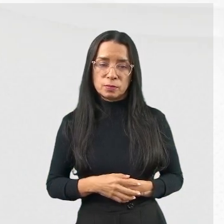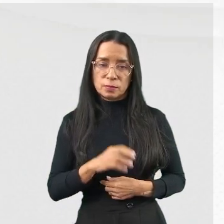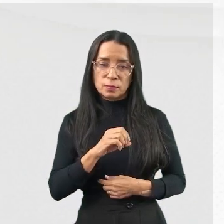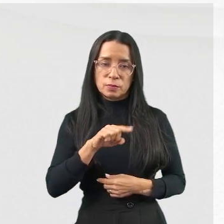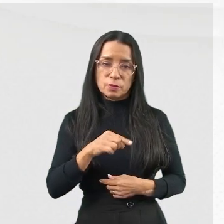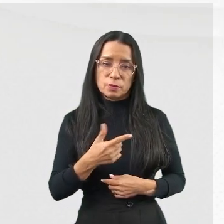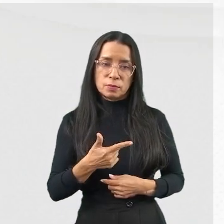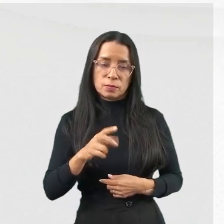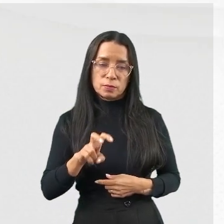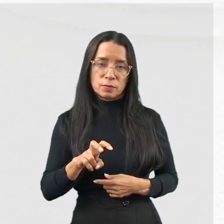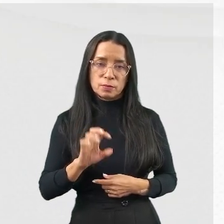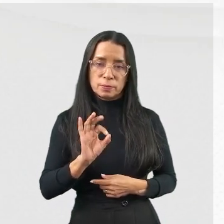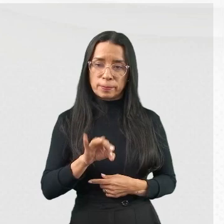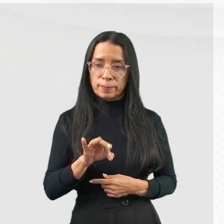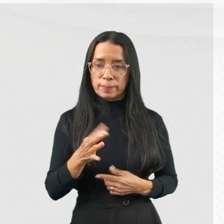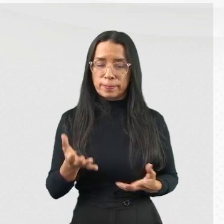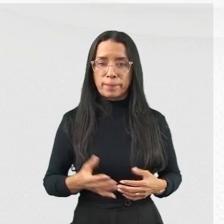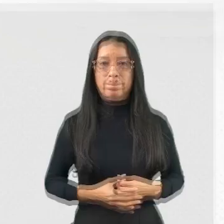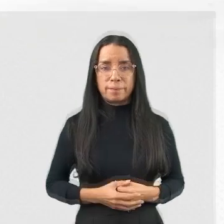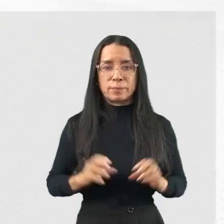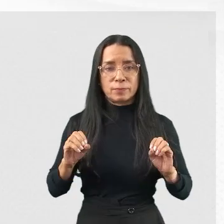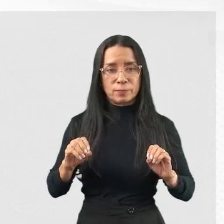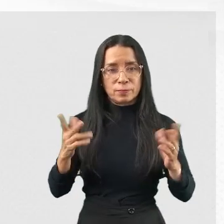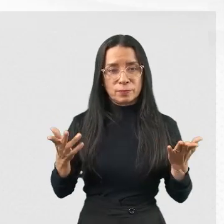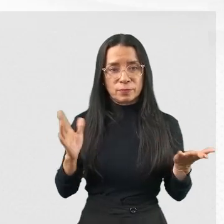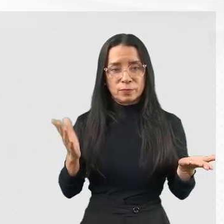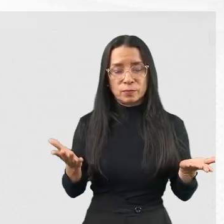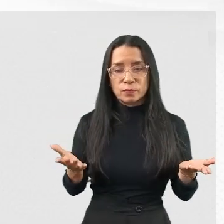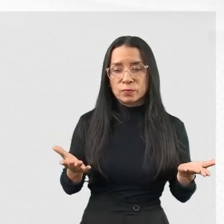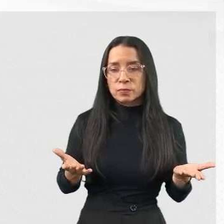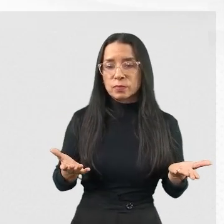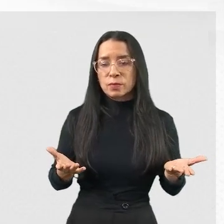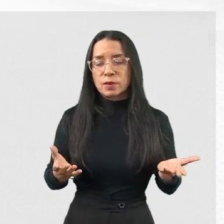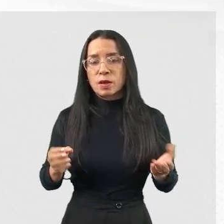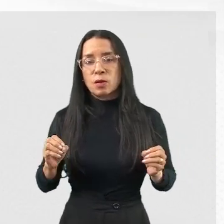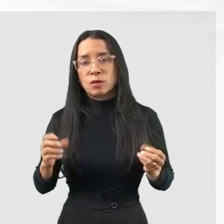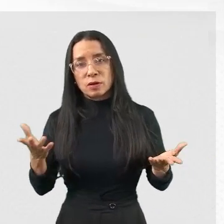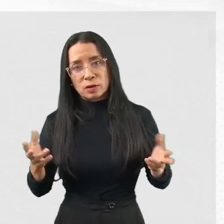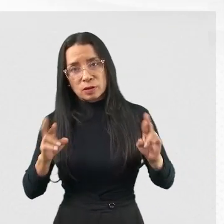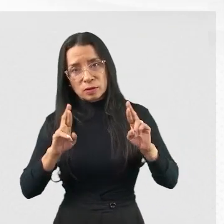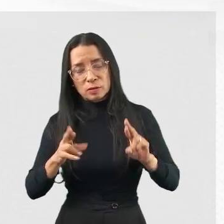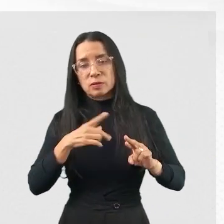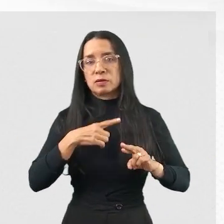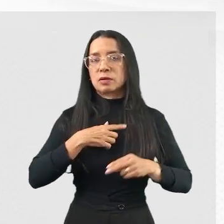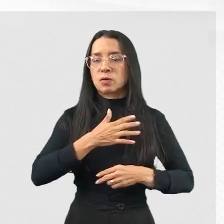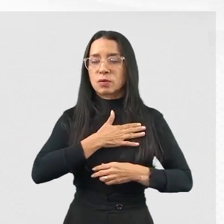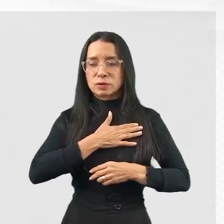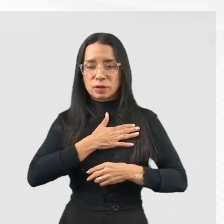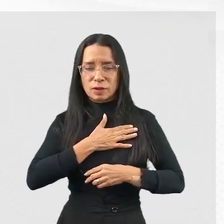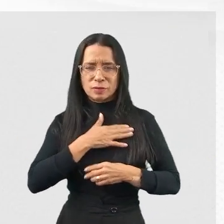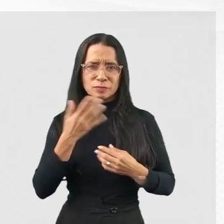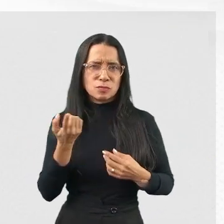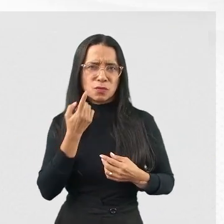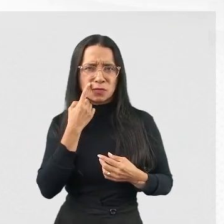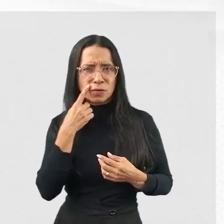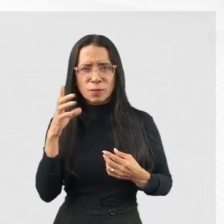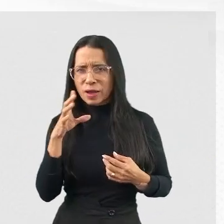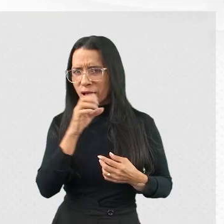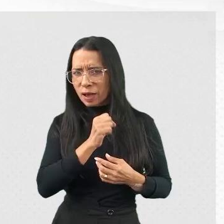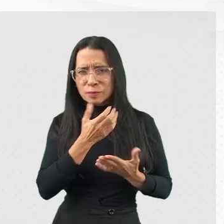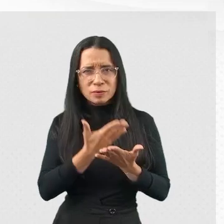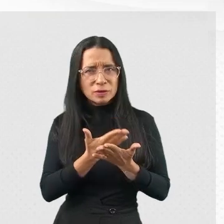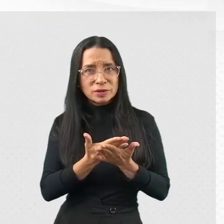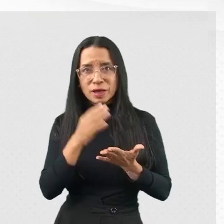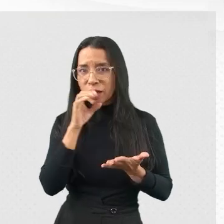0,25. Certinho. Beleza? Tá bom, gente. Eu espero que vocês tenham gostado. Viu como passa rápido? A aulinha é